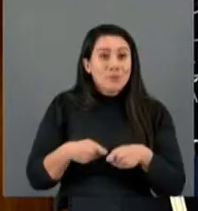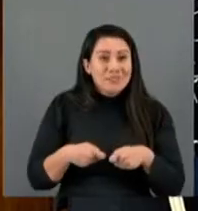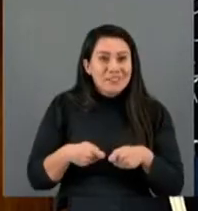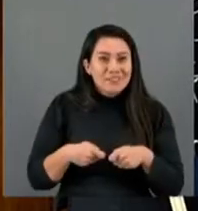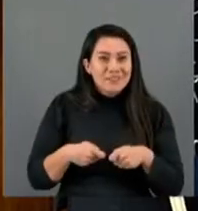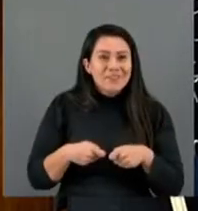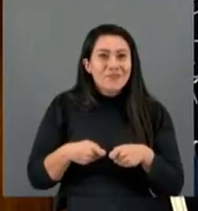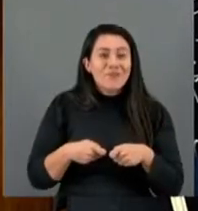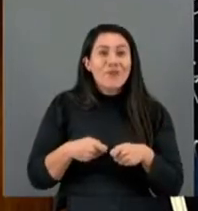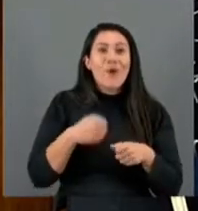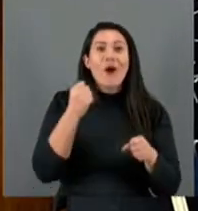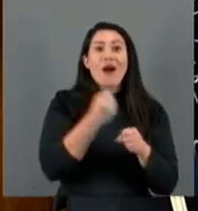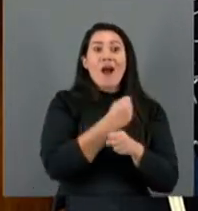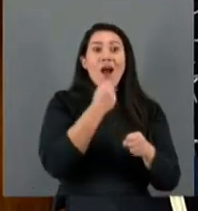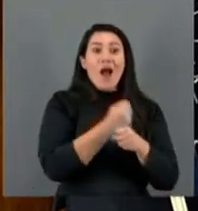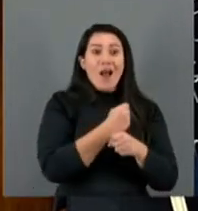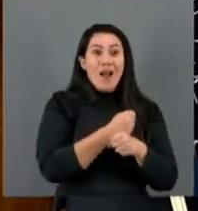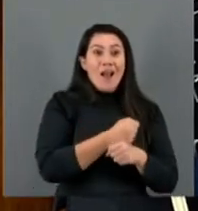134 mil